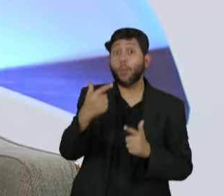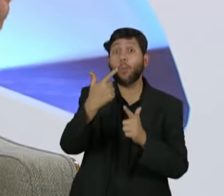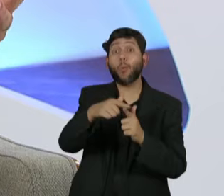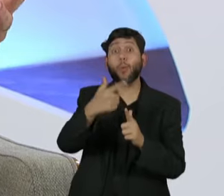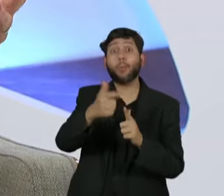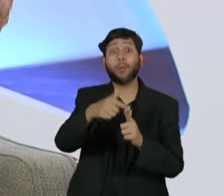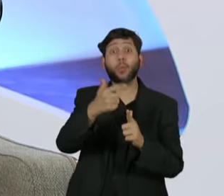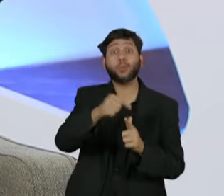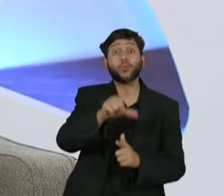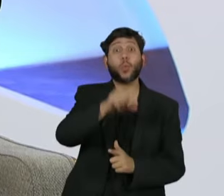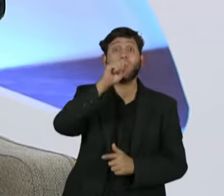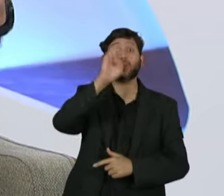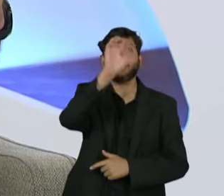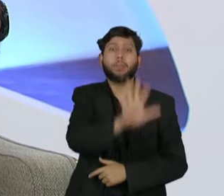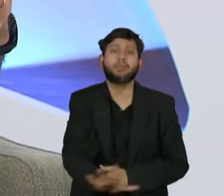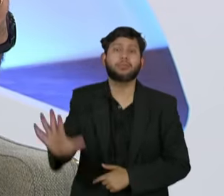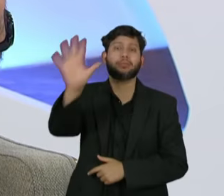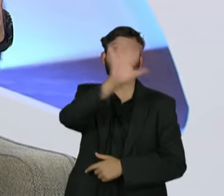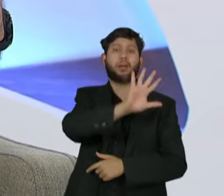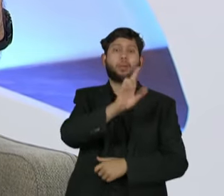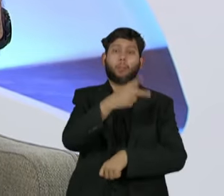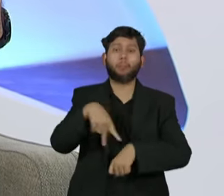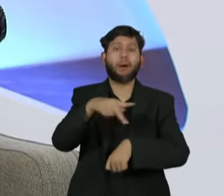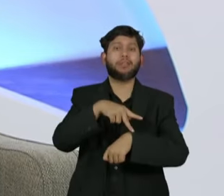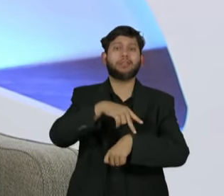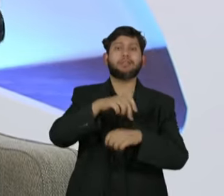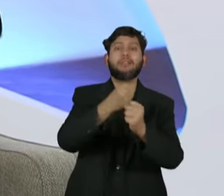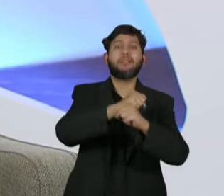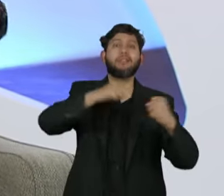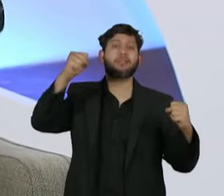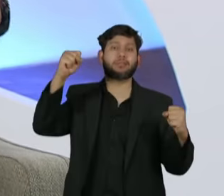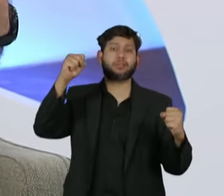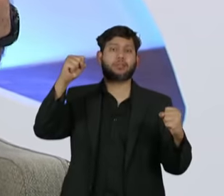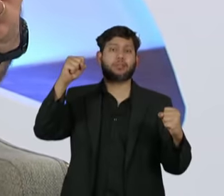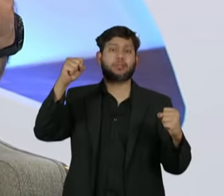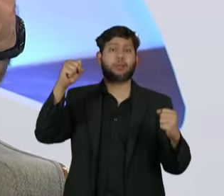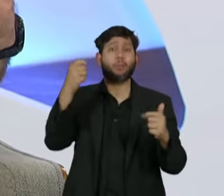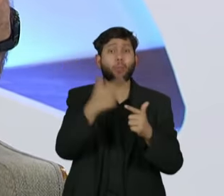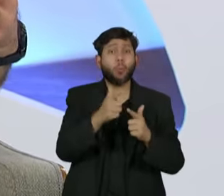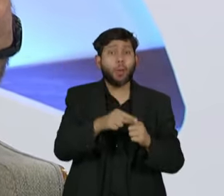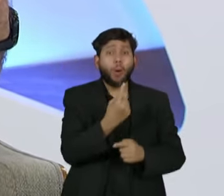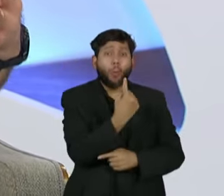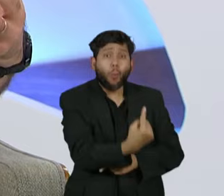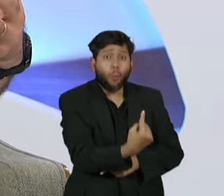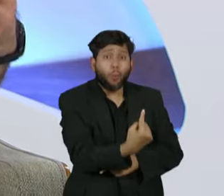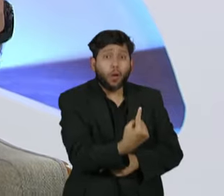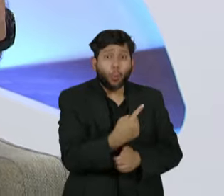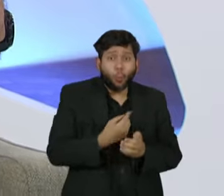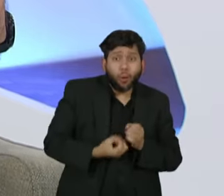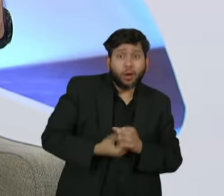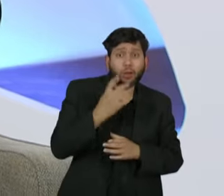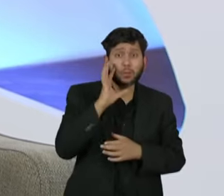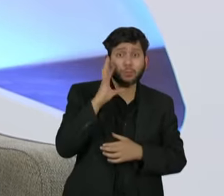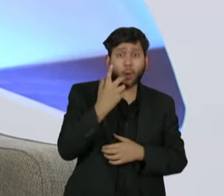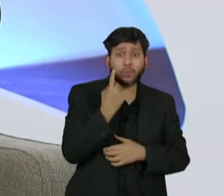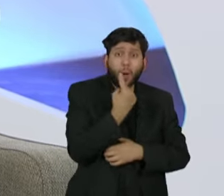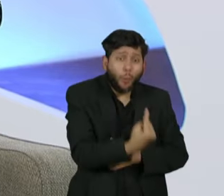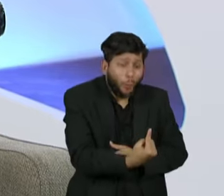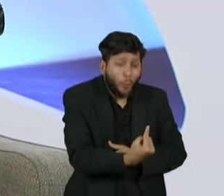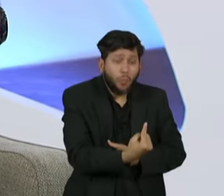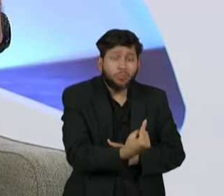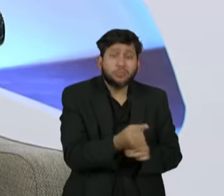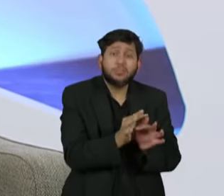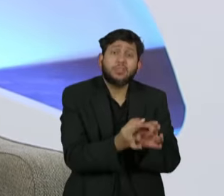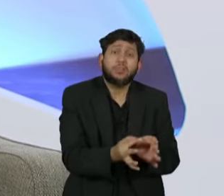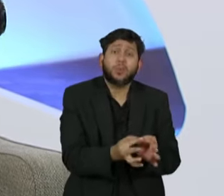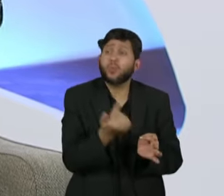no mínimo nacionais de países grandes como o Brasil e mesmo esses problemas nacionais de países grandes como o Brasil eles